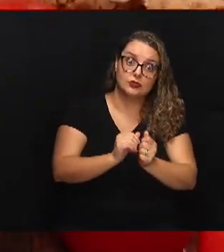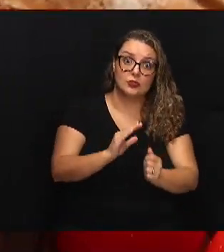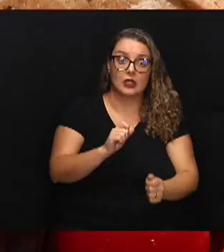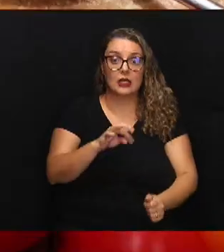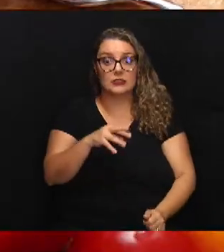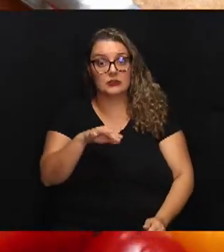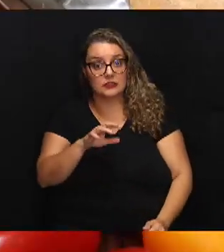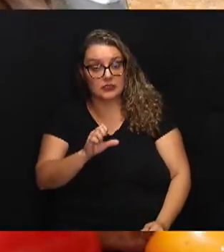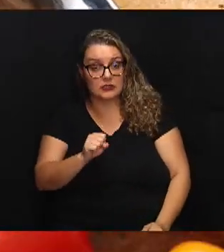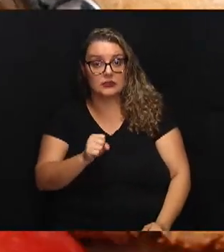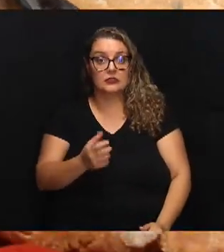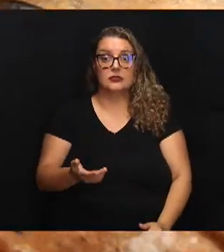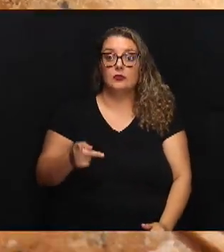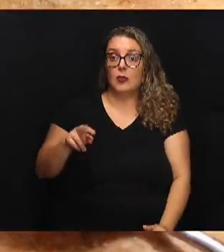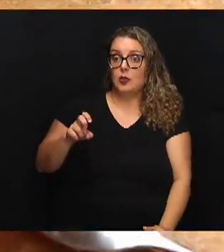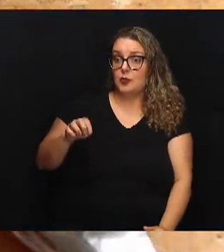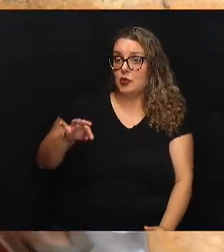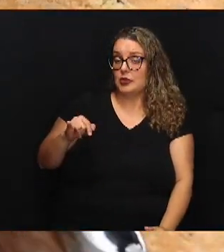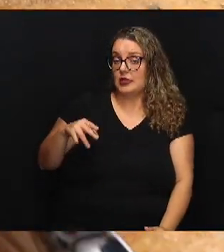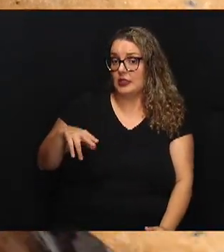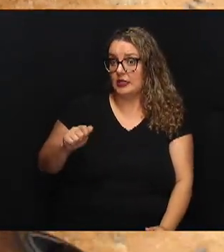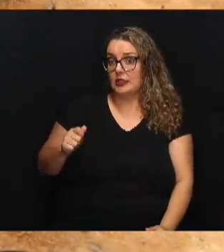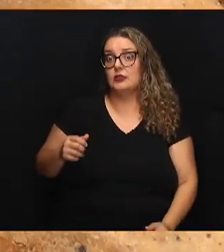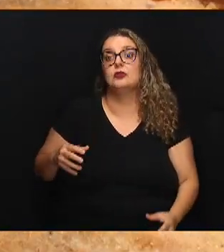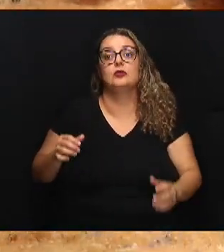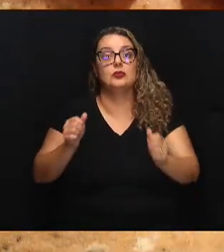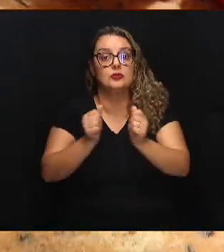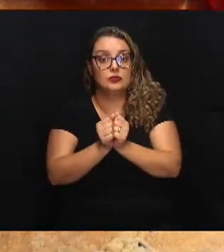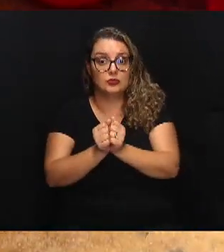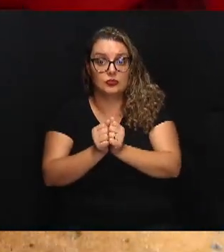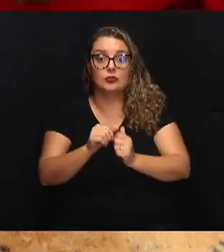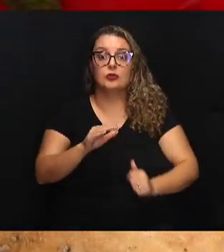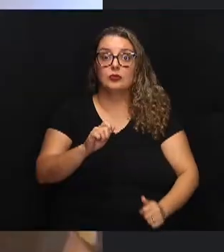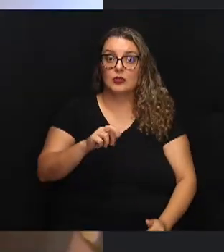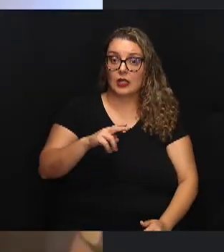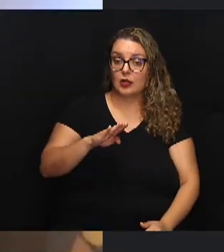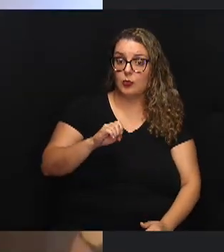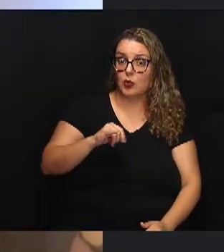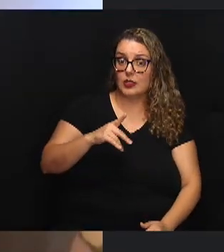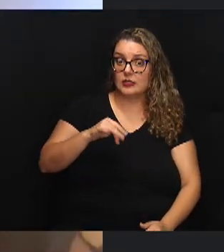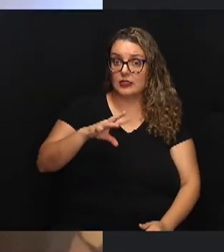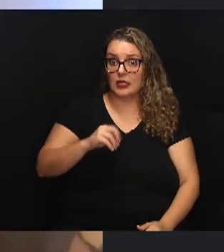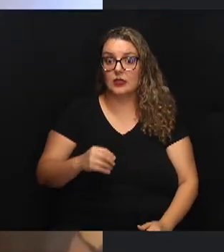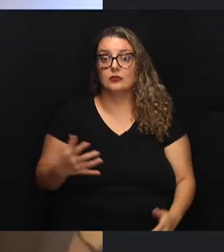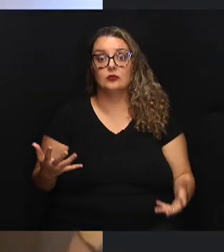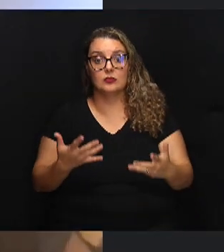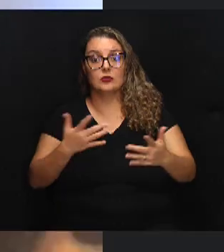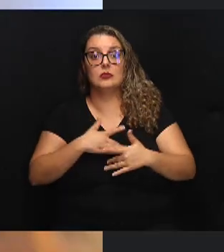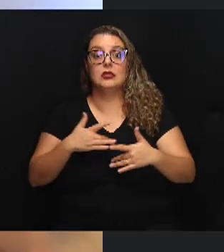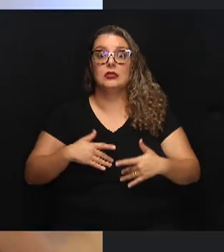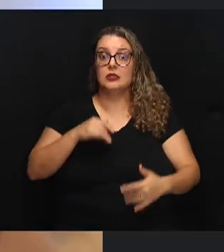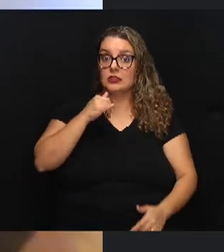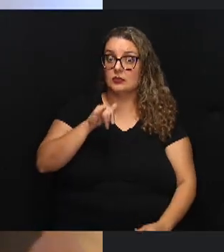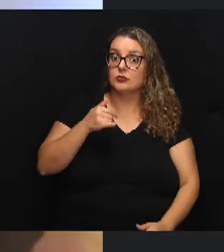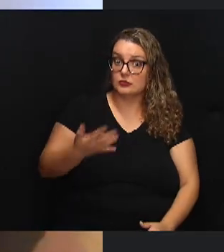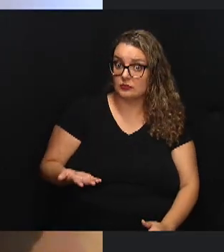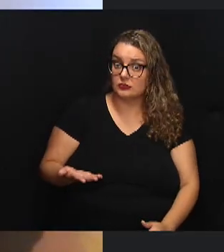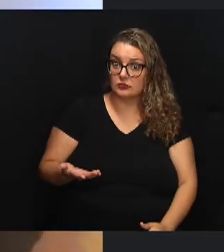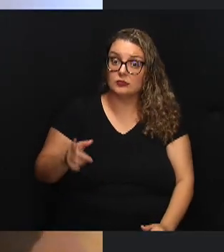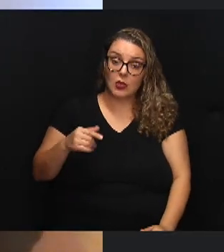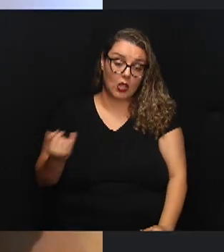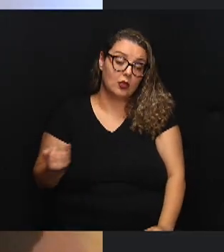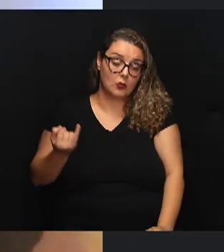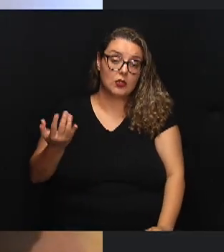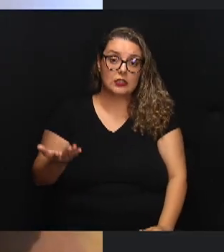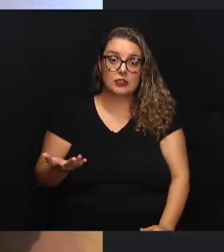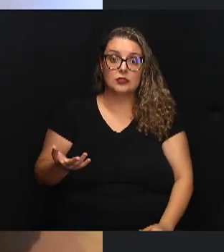castanhas, uma proteína combinada com uma fonte de carboidrato que seja mais saudável para dar energia. Então, é interessante, às